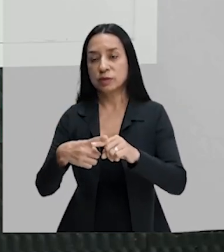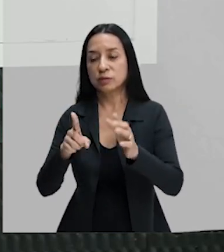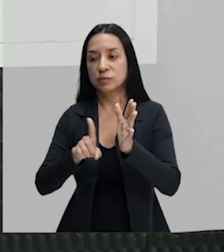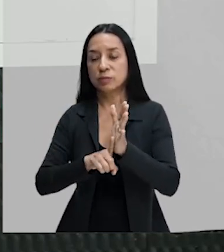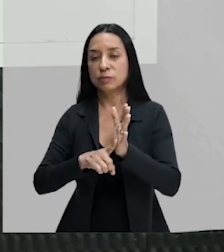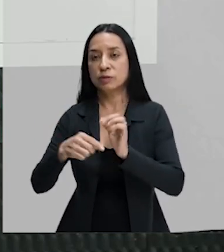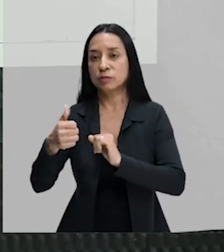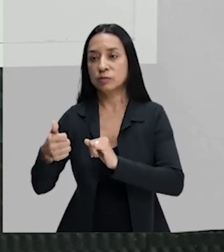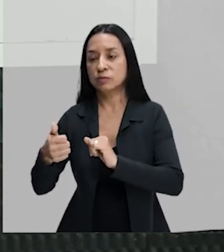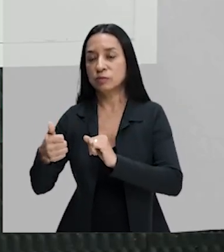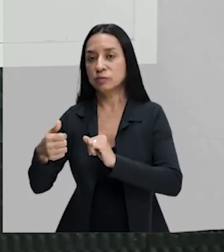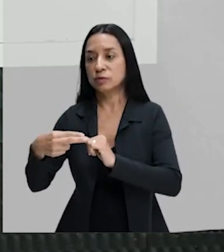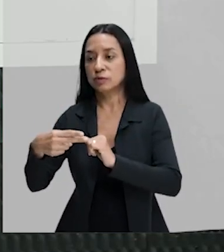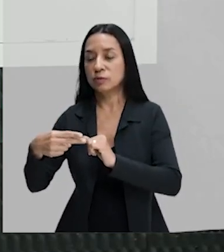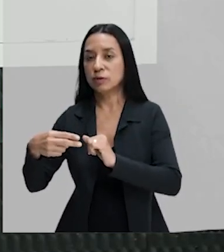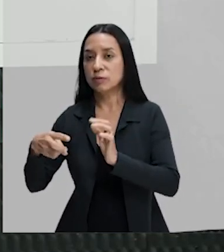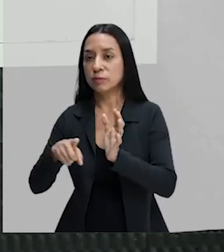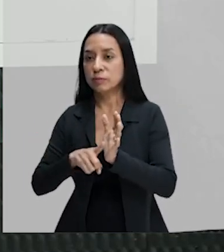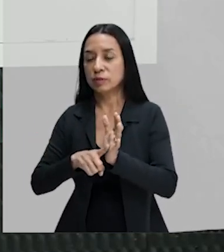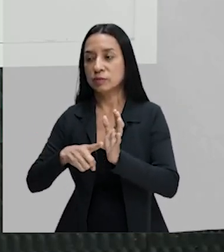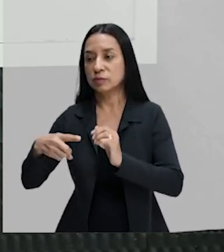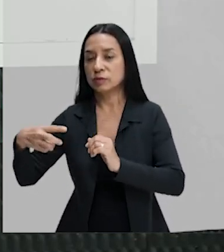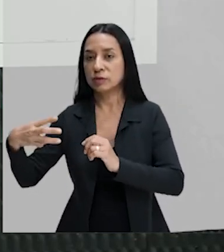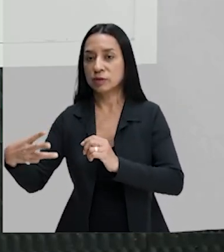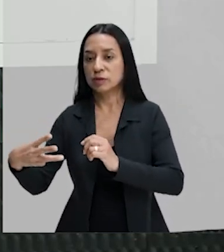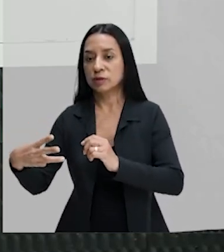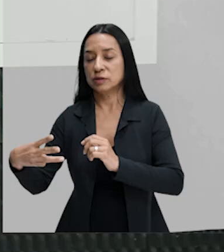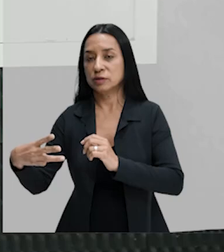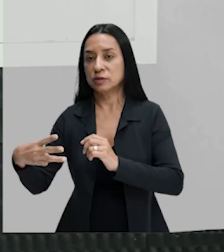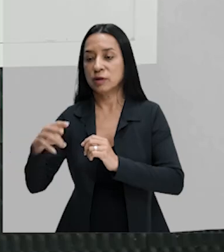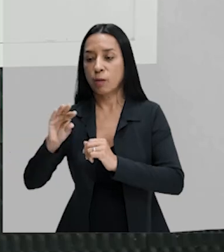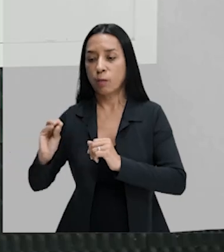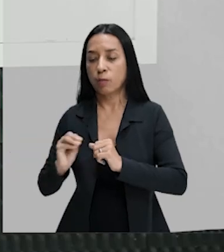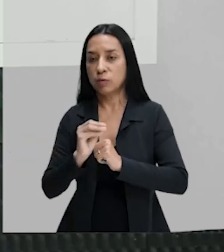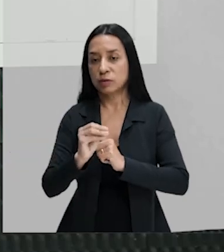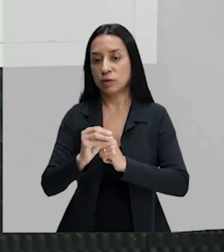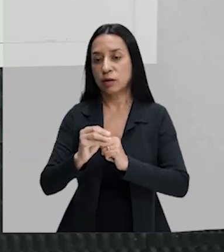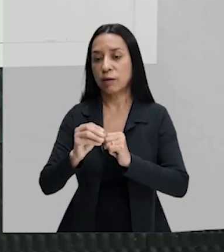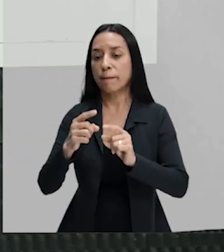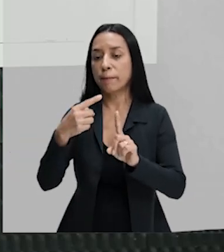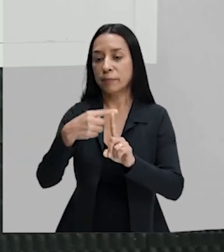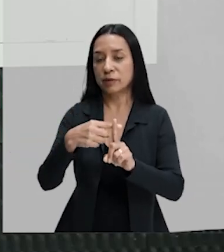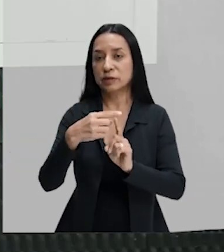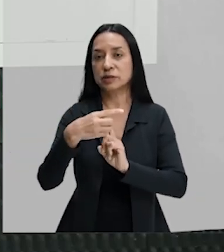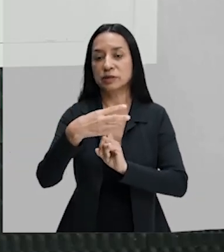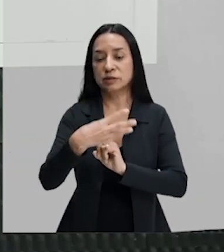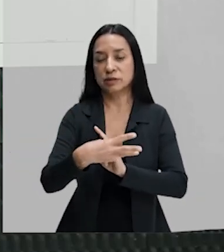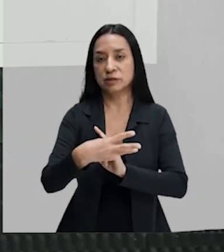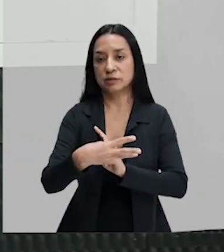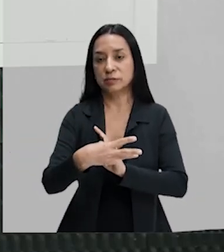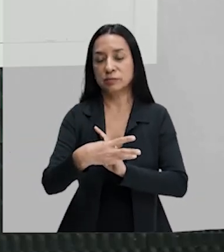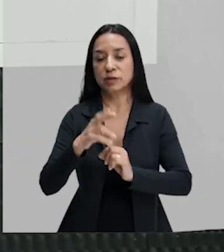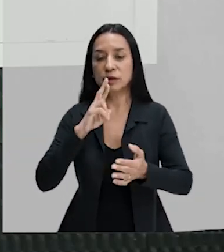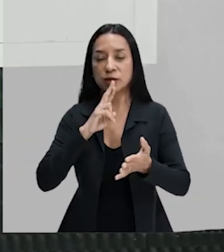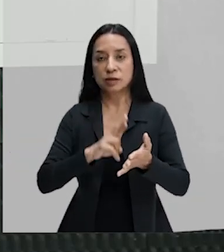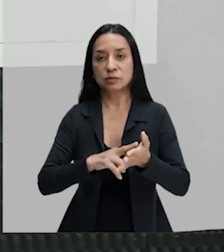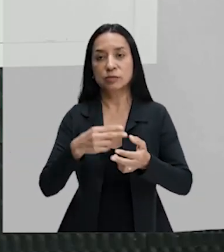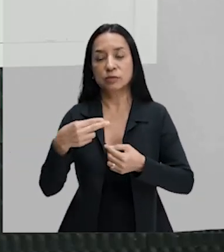menos 3, vem para cá mais 3. Beleza? Aí o resultado vai ser igual